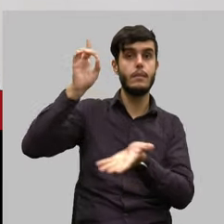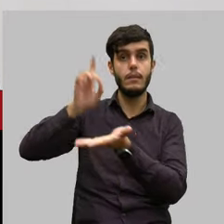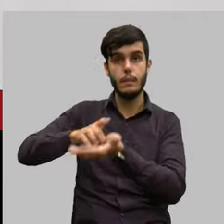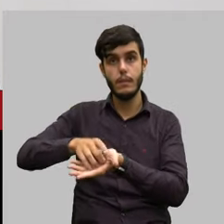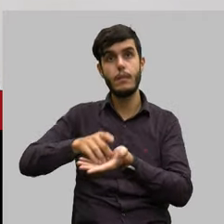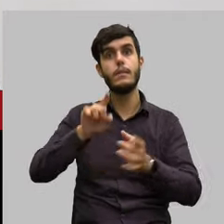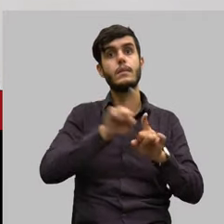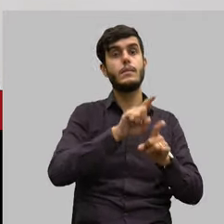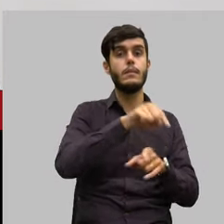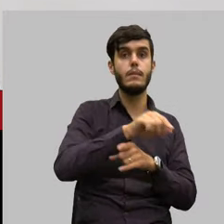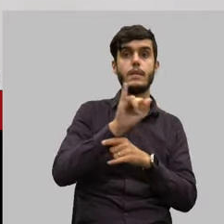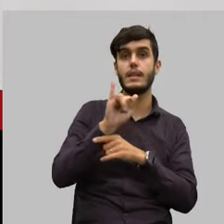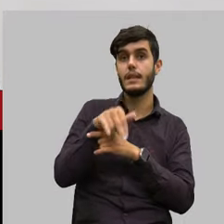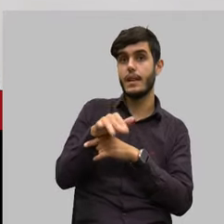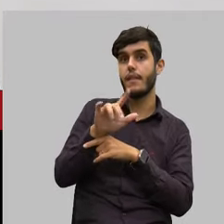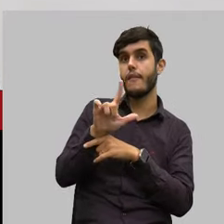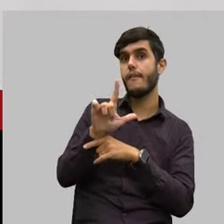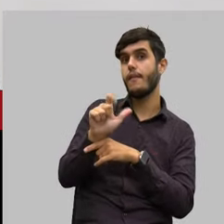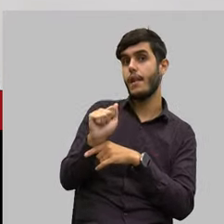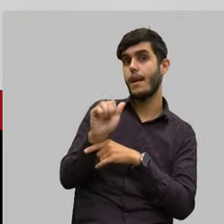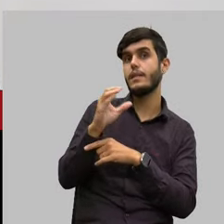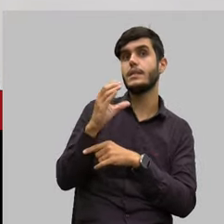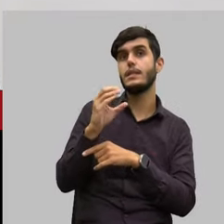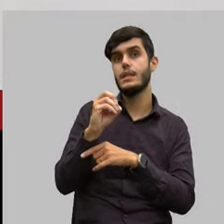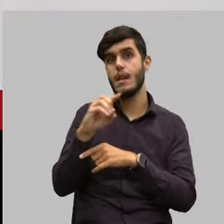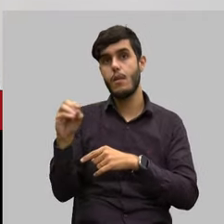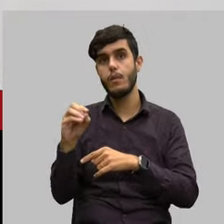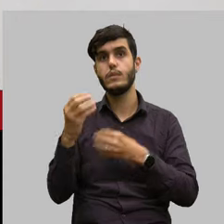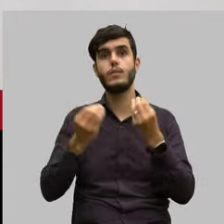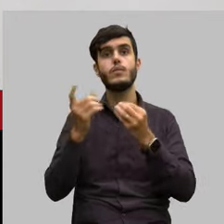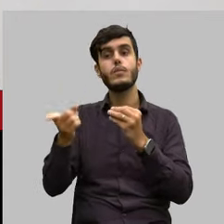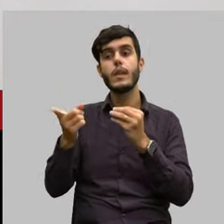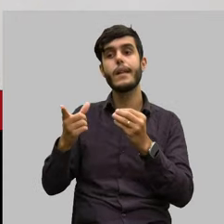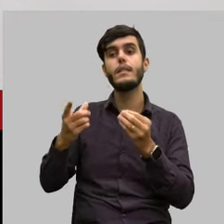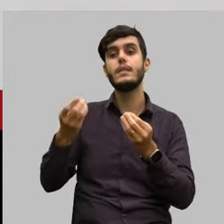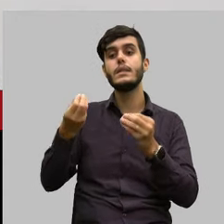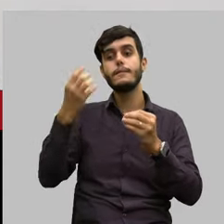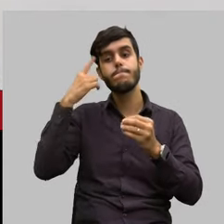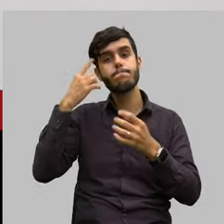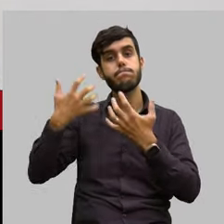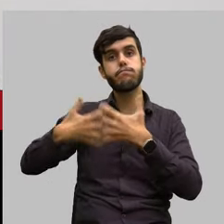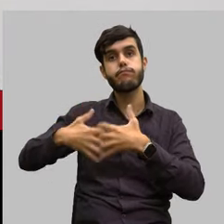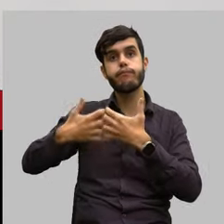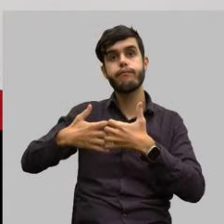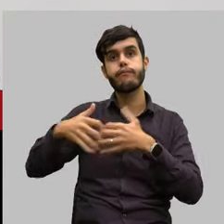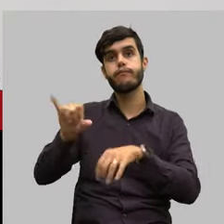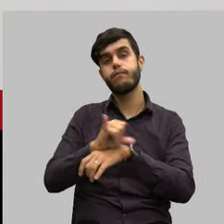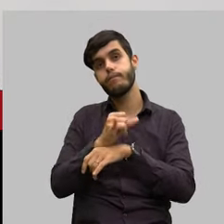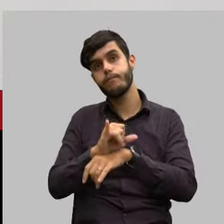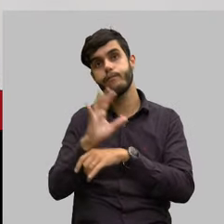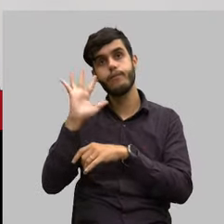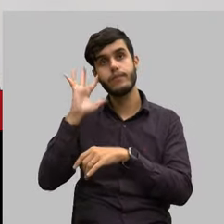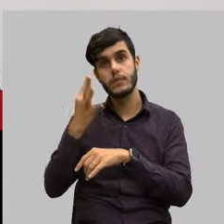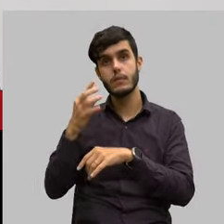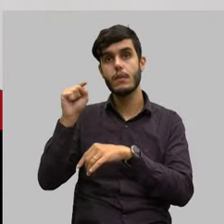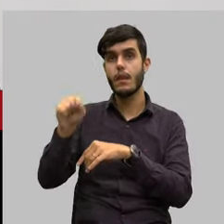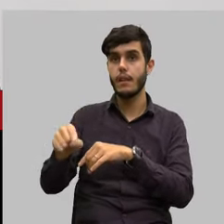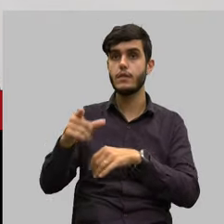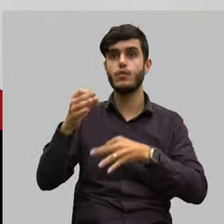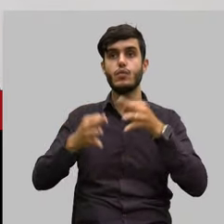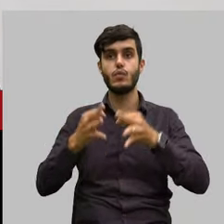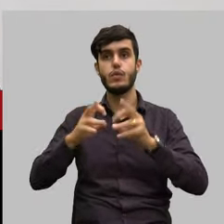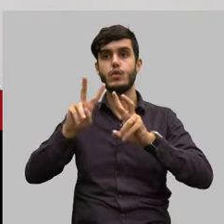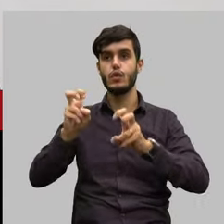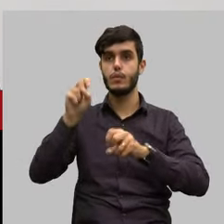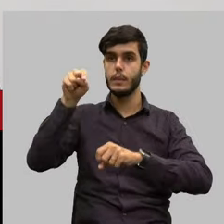Ordem de 37% como a senhora pretende tocar a paz da senhora no sentido de fazer justiça essa